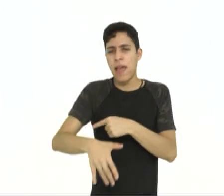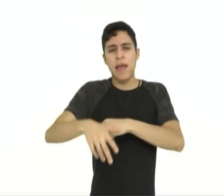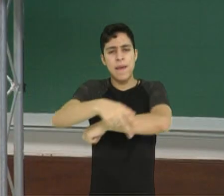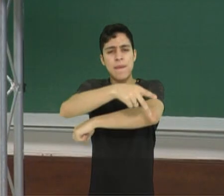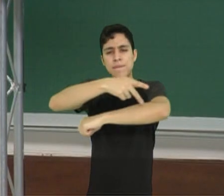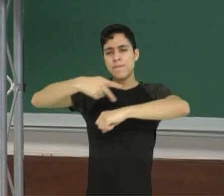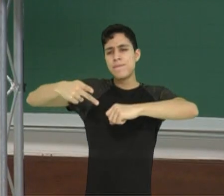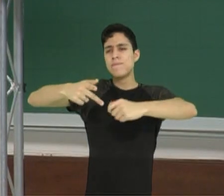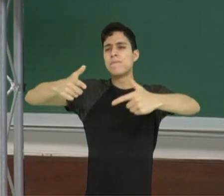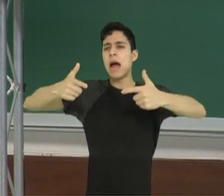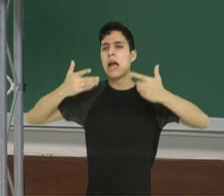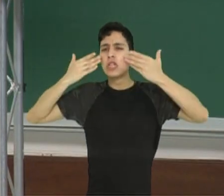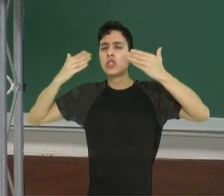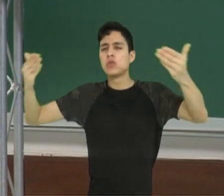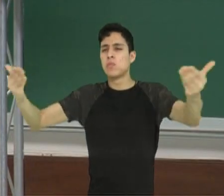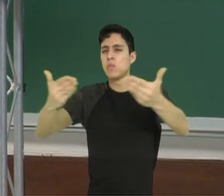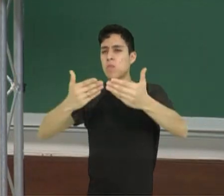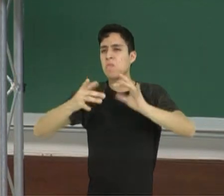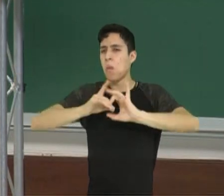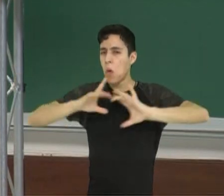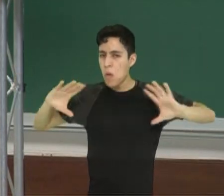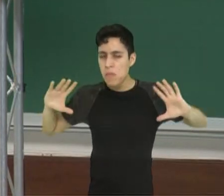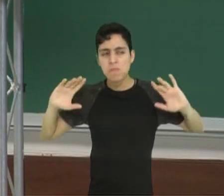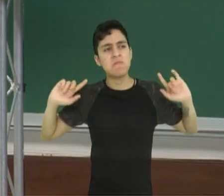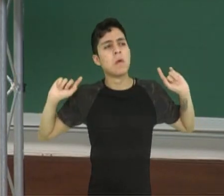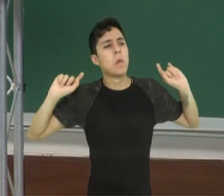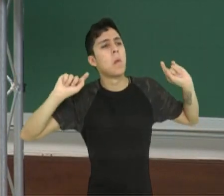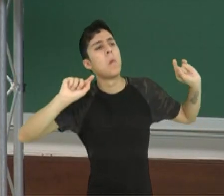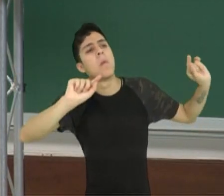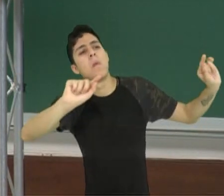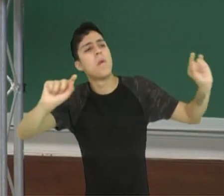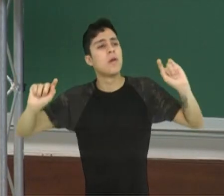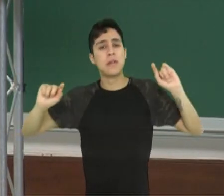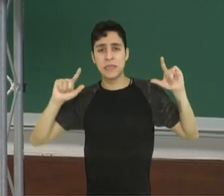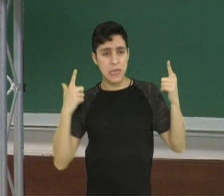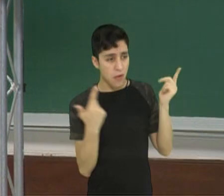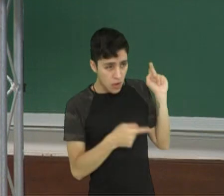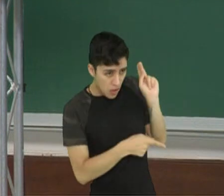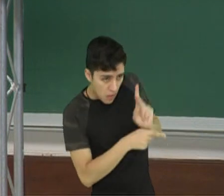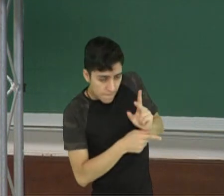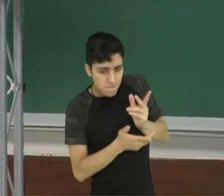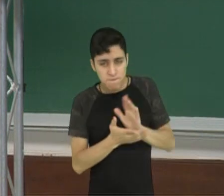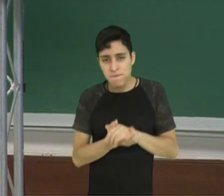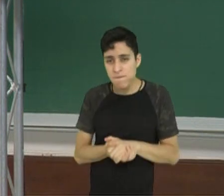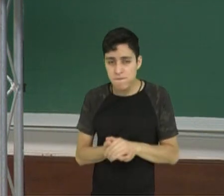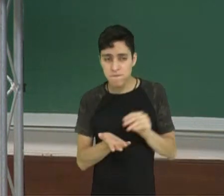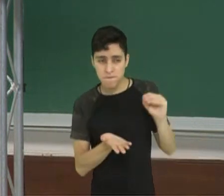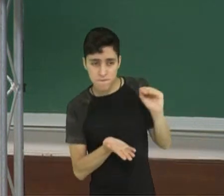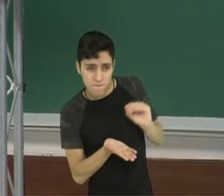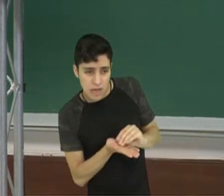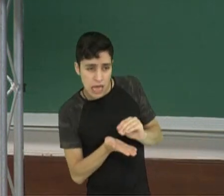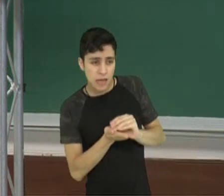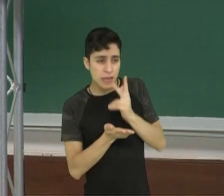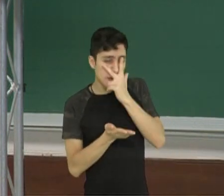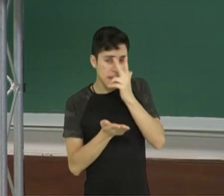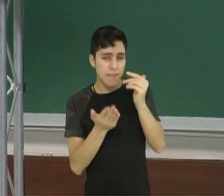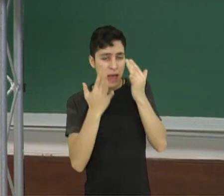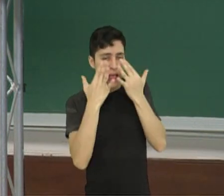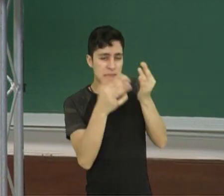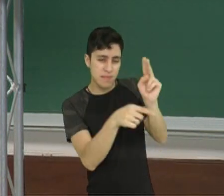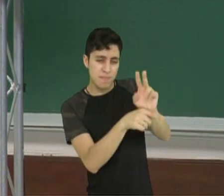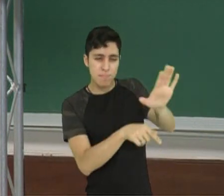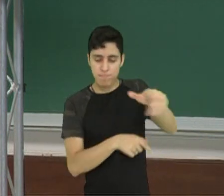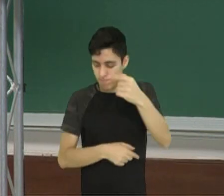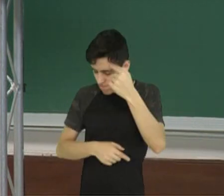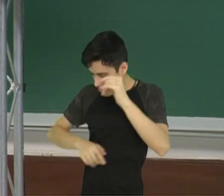baldios, né? Então, ele vai observar esses espaços que não estão sendo cuidados, que precisa de uma melhor atenção e vai